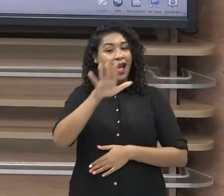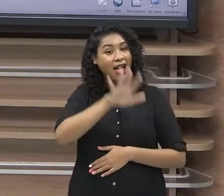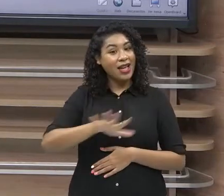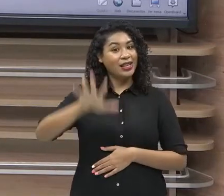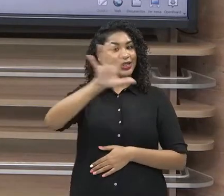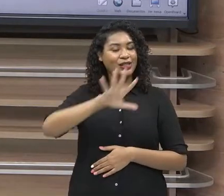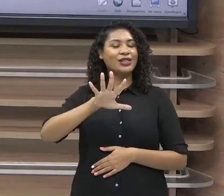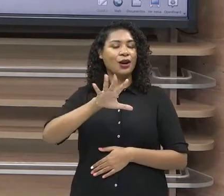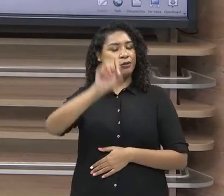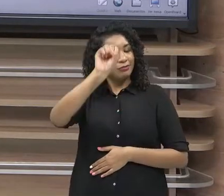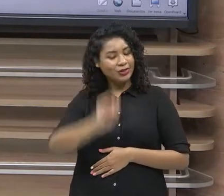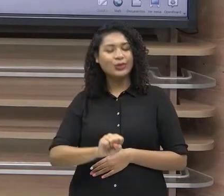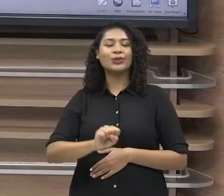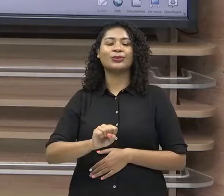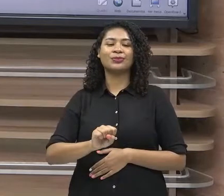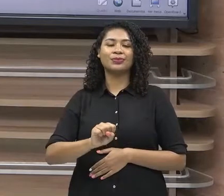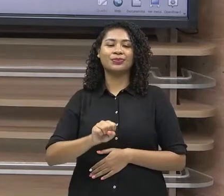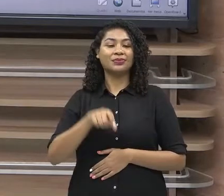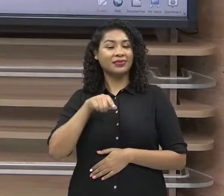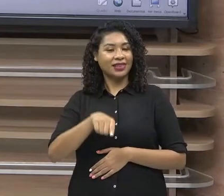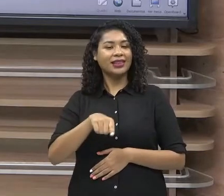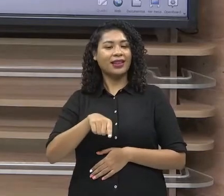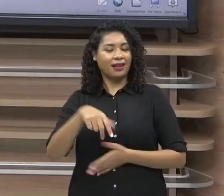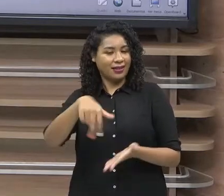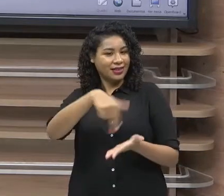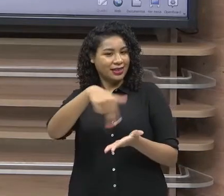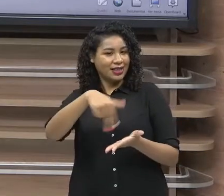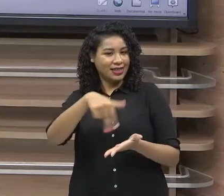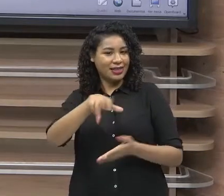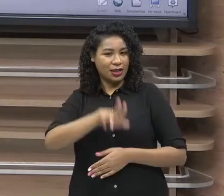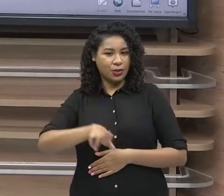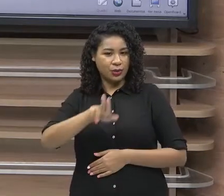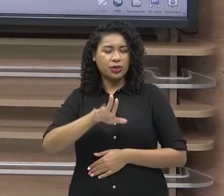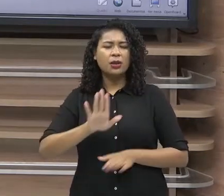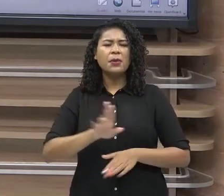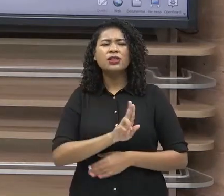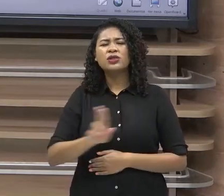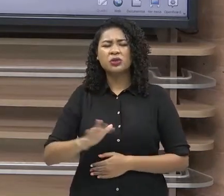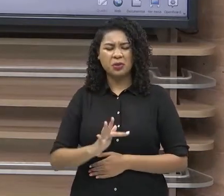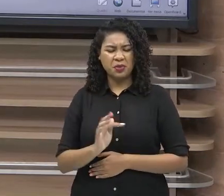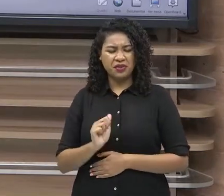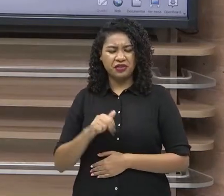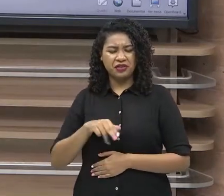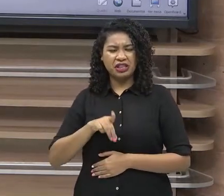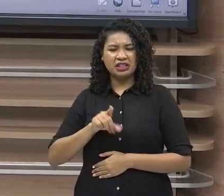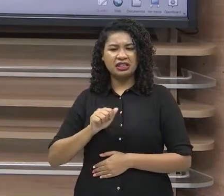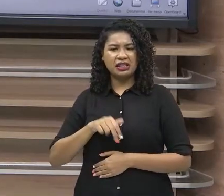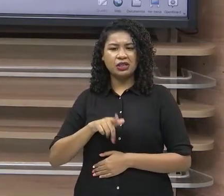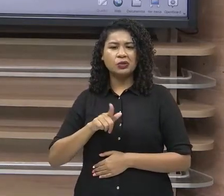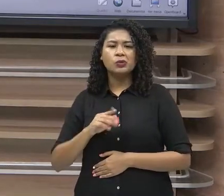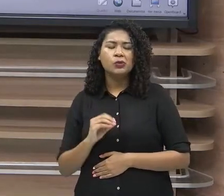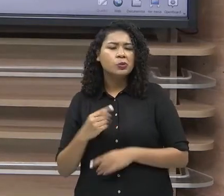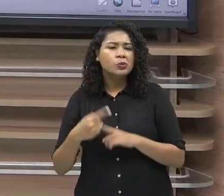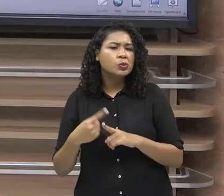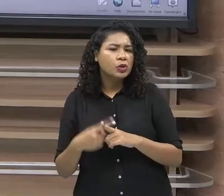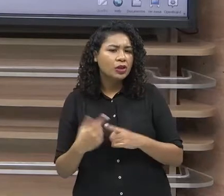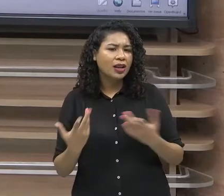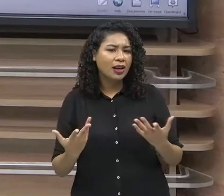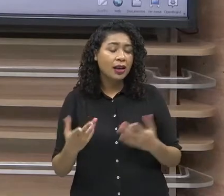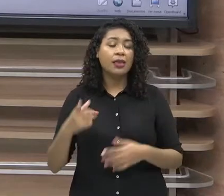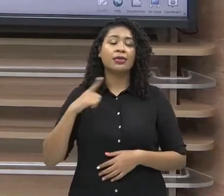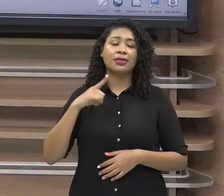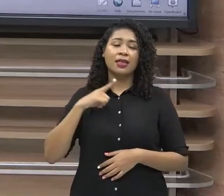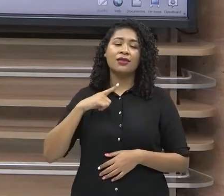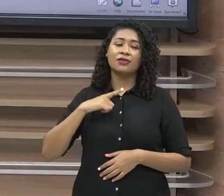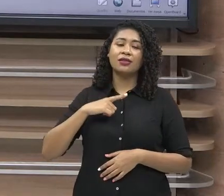que é a região sul. E por que essa dança, fandango? Porque ela sofreu mais